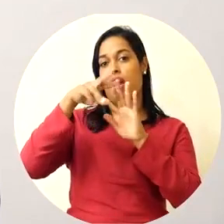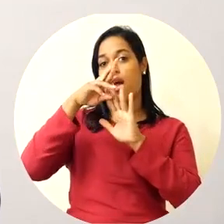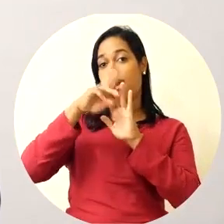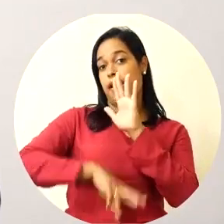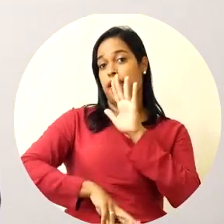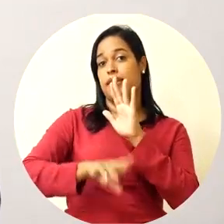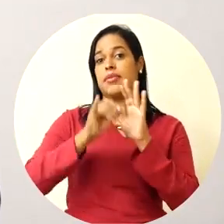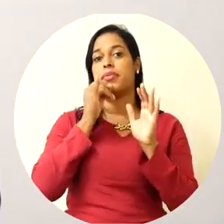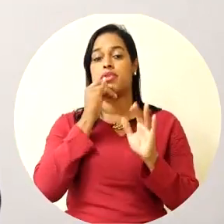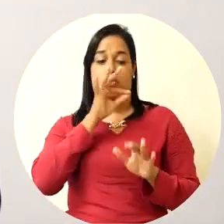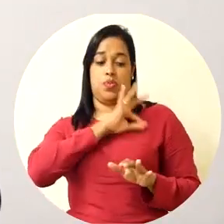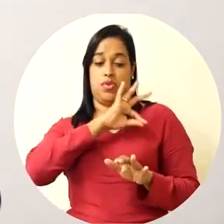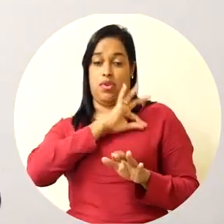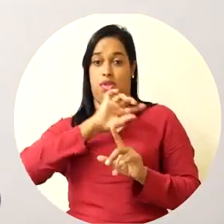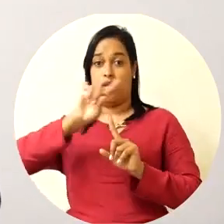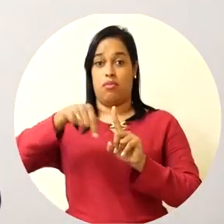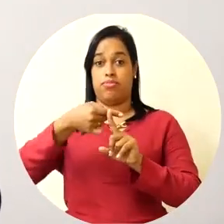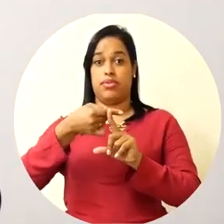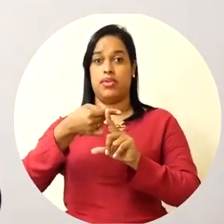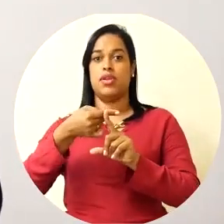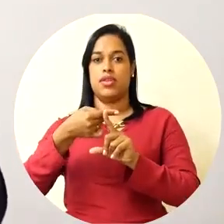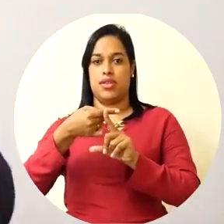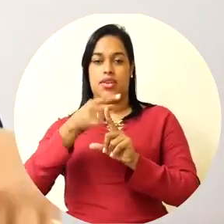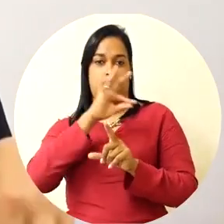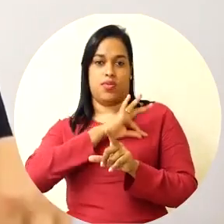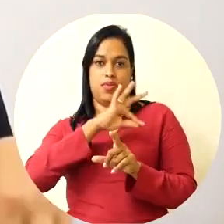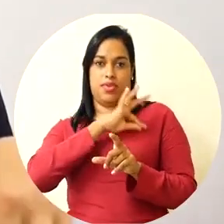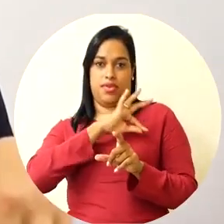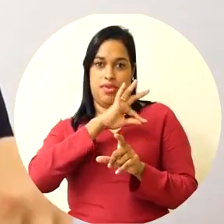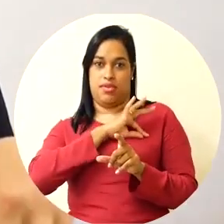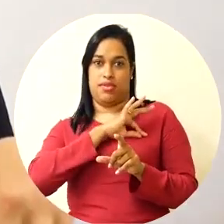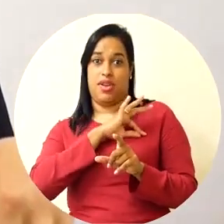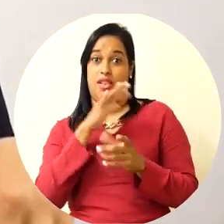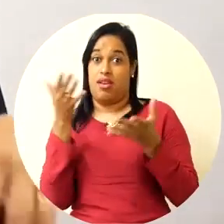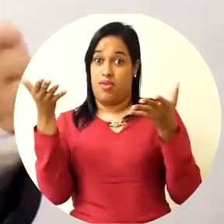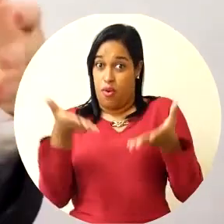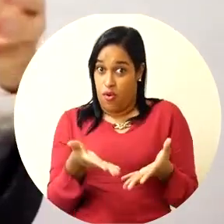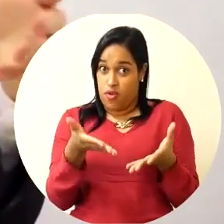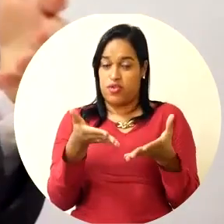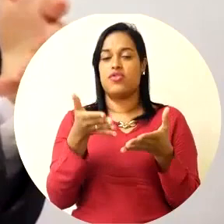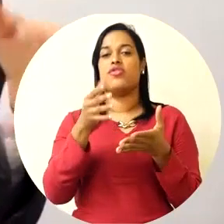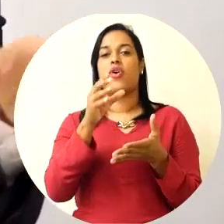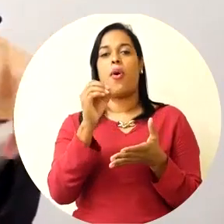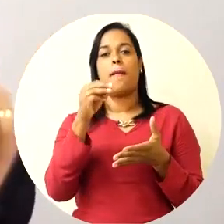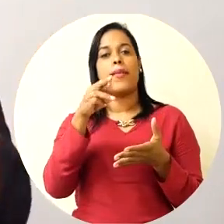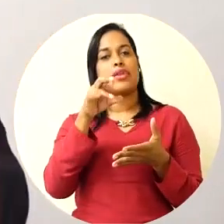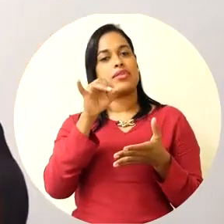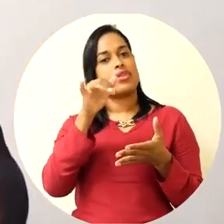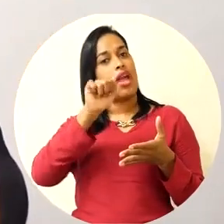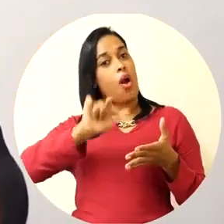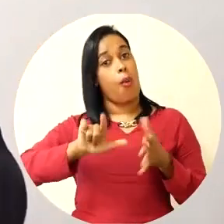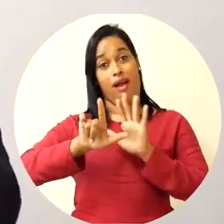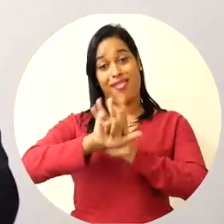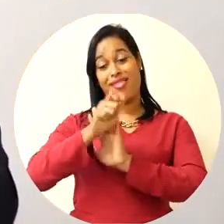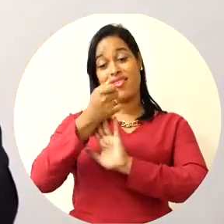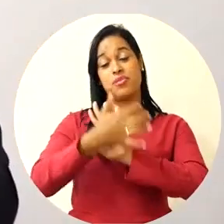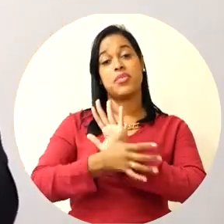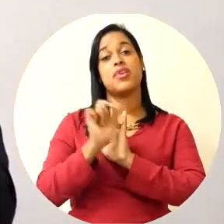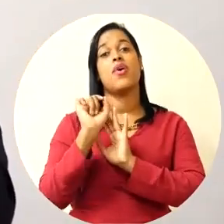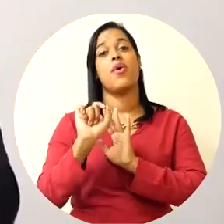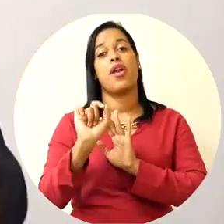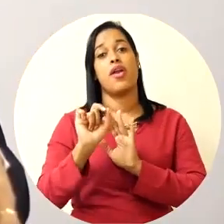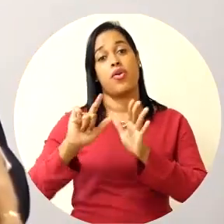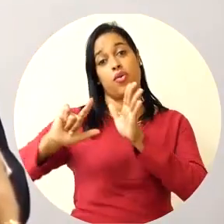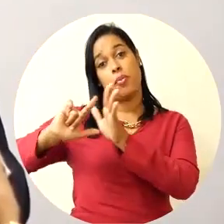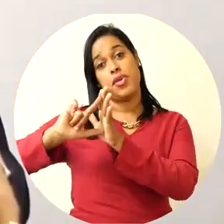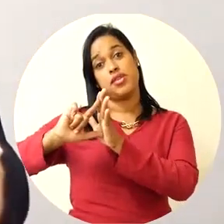norma que coloca um salário abaixo do salário comercial. A lei prevê que para o emprego formal